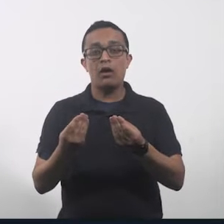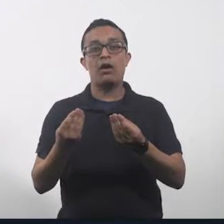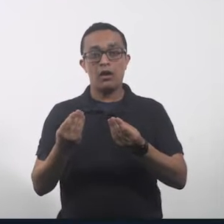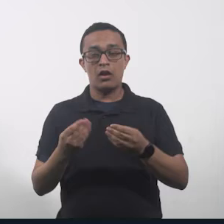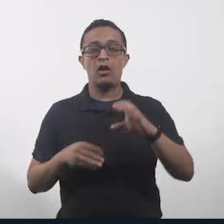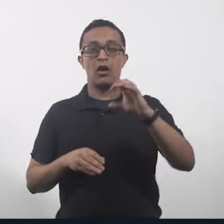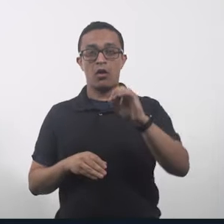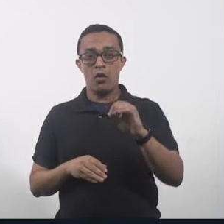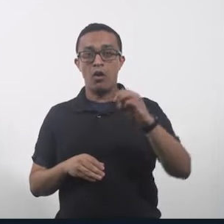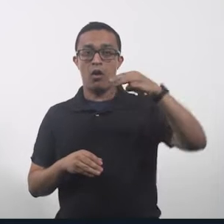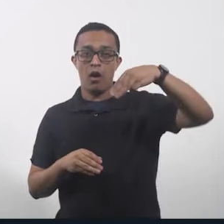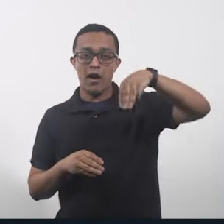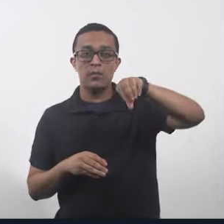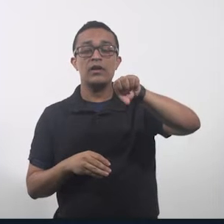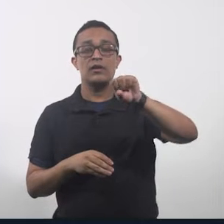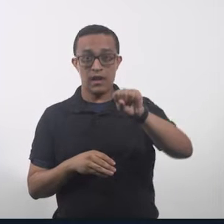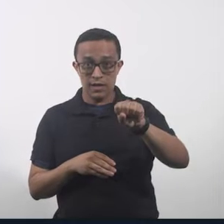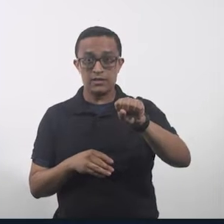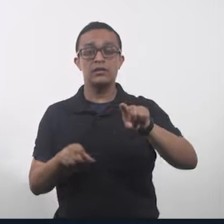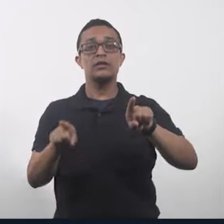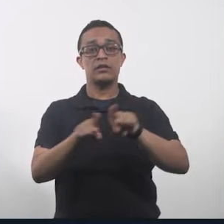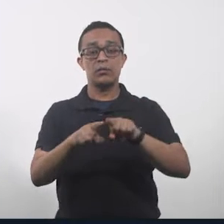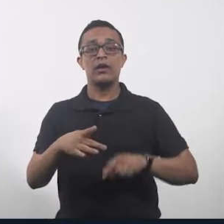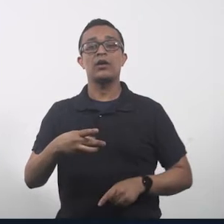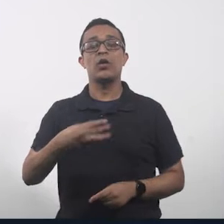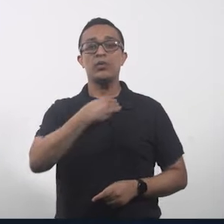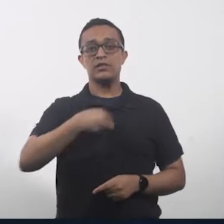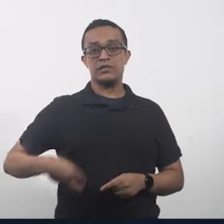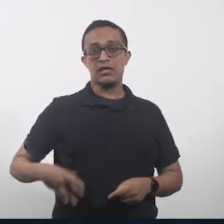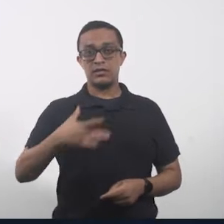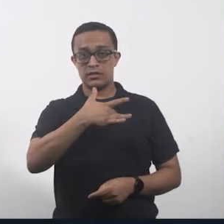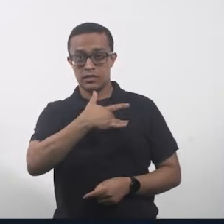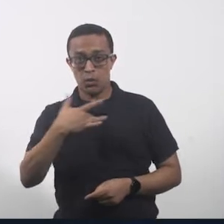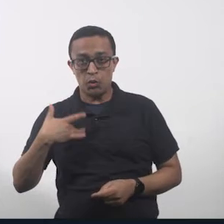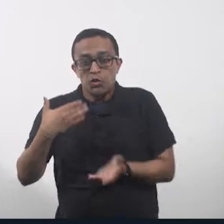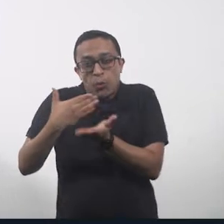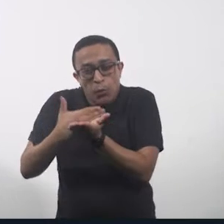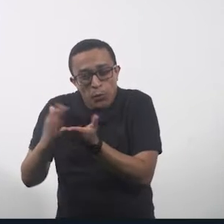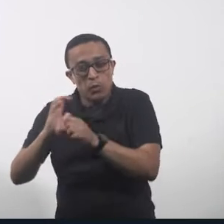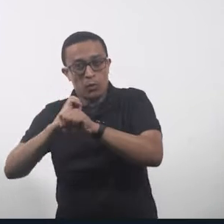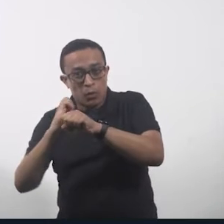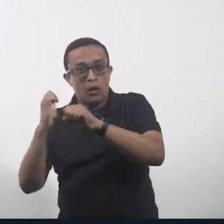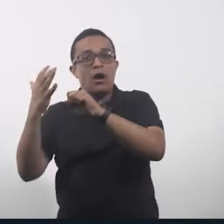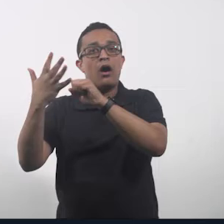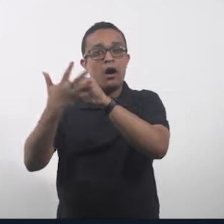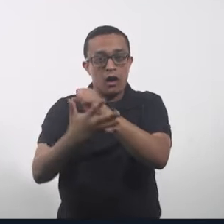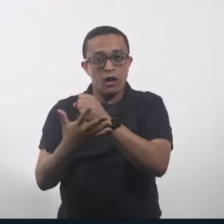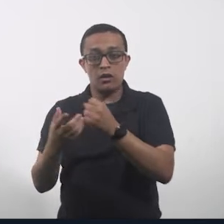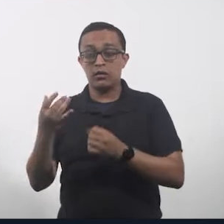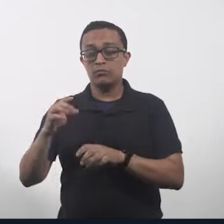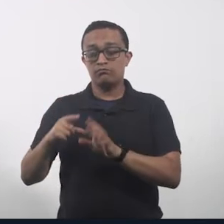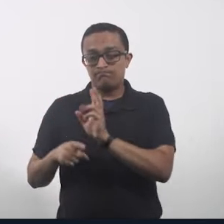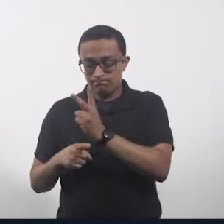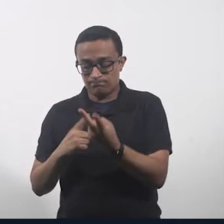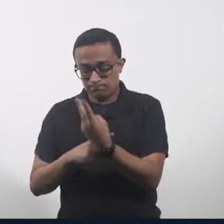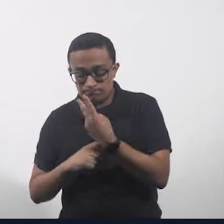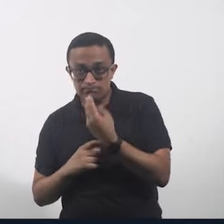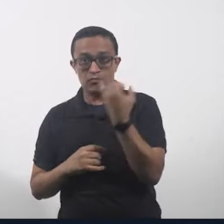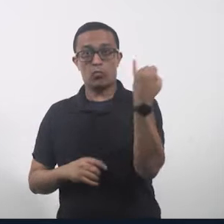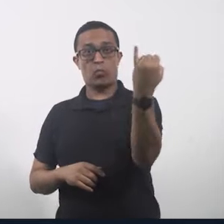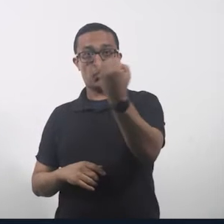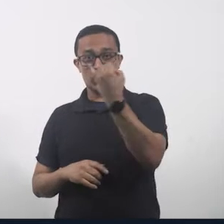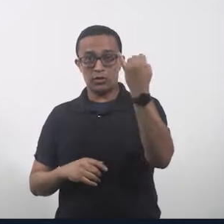pela Organização Mundial da Saúde, pelo Ministério da Saúde, desde o início da pandemia, né, como medidas importantes para o controle da